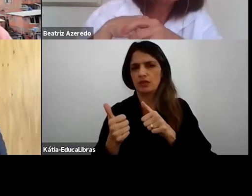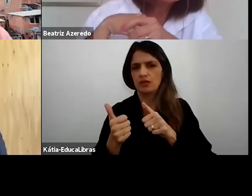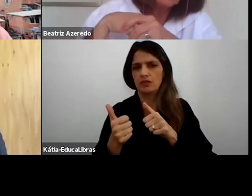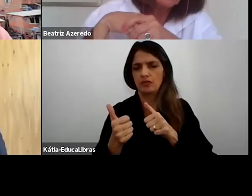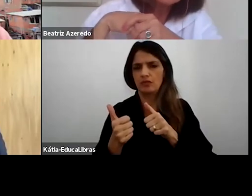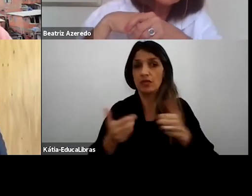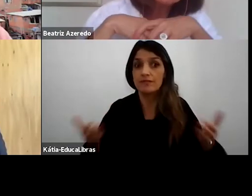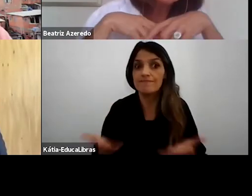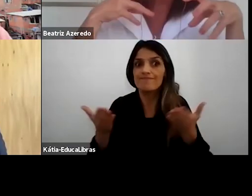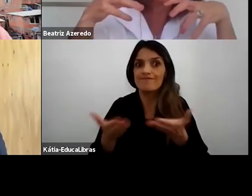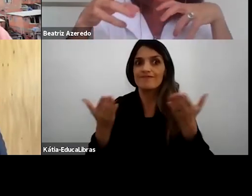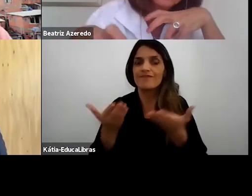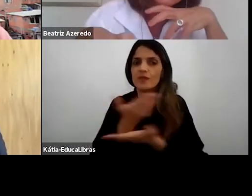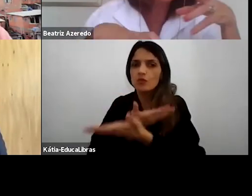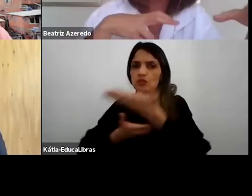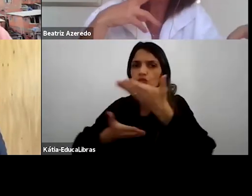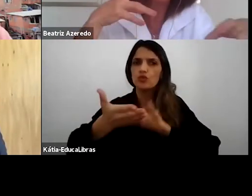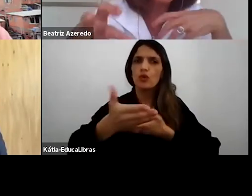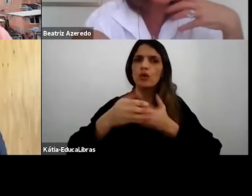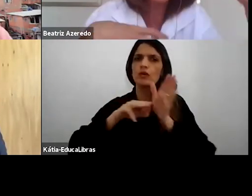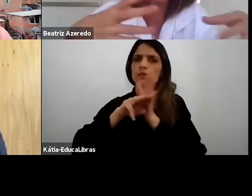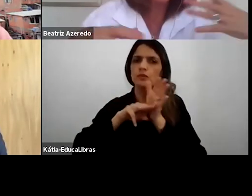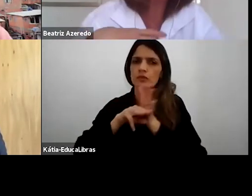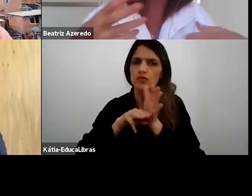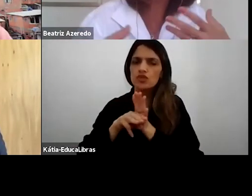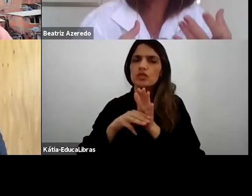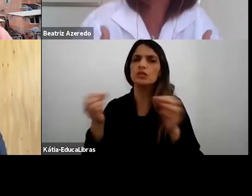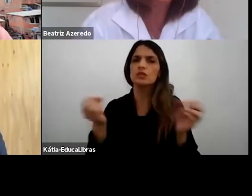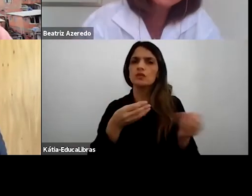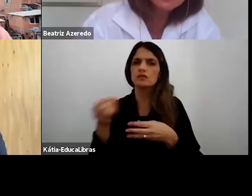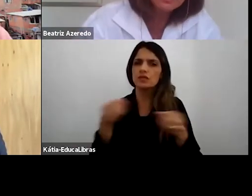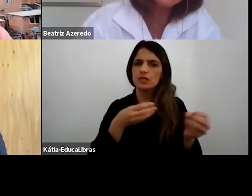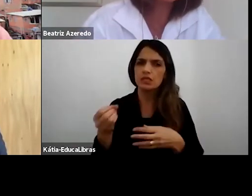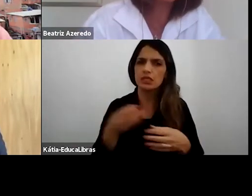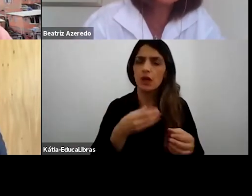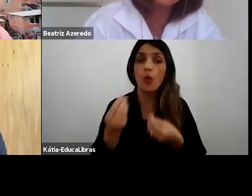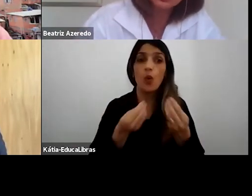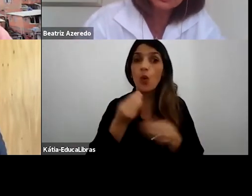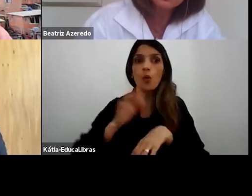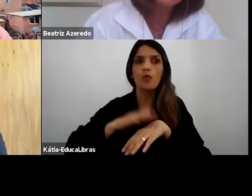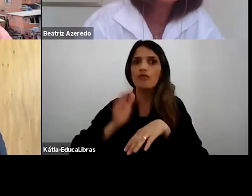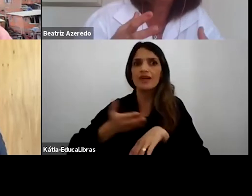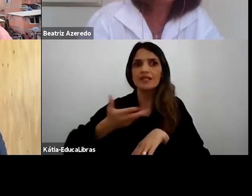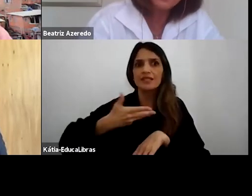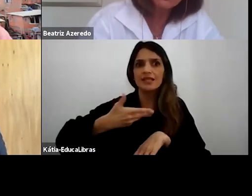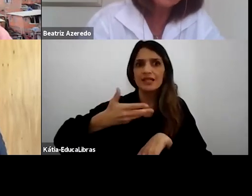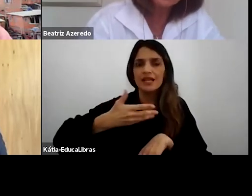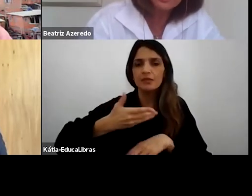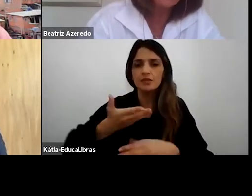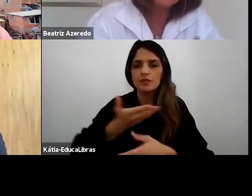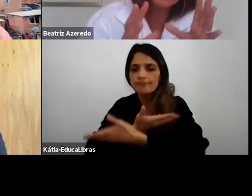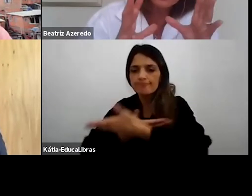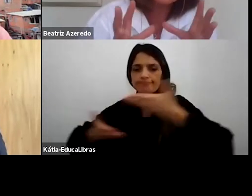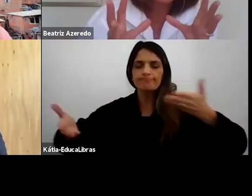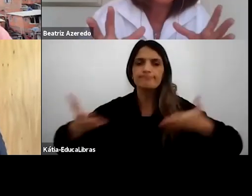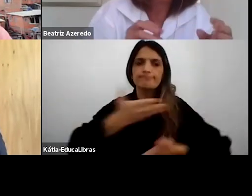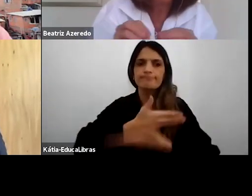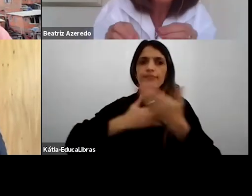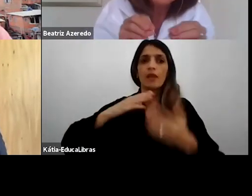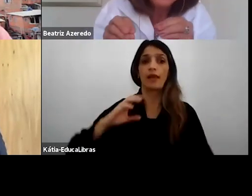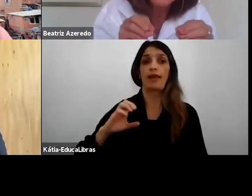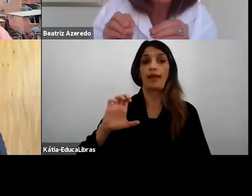promove uma troca de metodologias e inovações, como é que a gente agiliza essa sinergia do ecossistema. Eu acho que